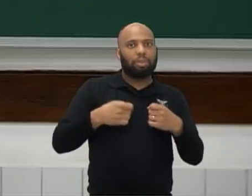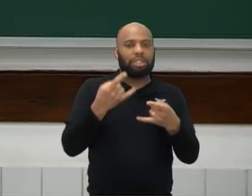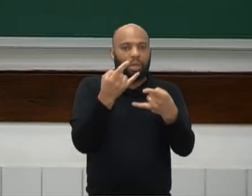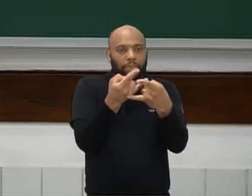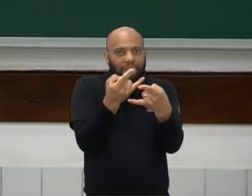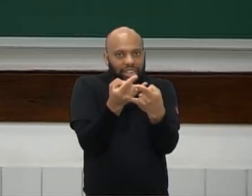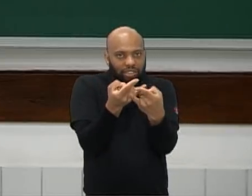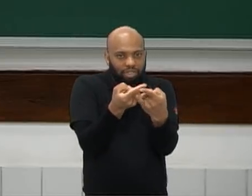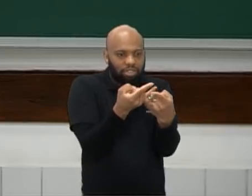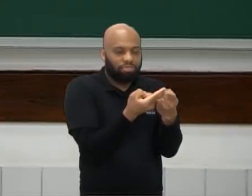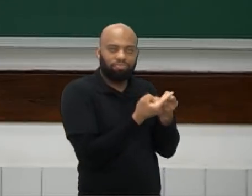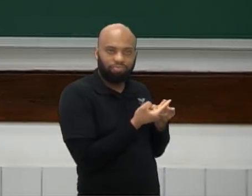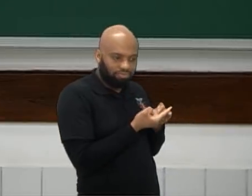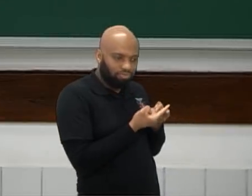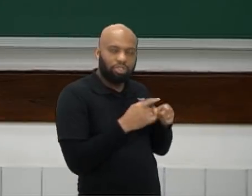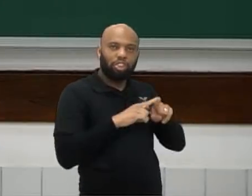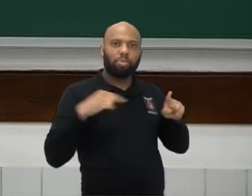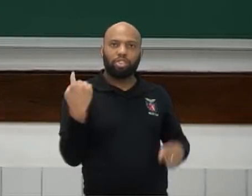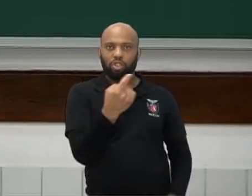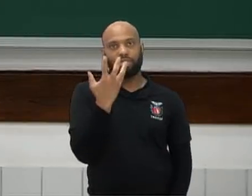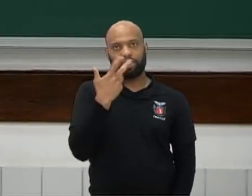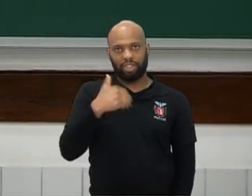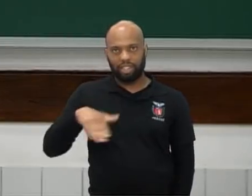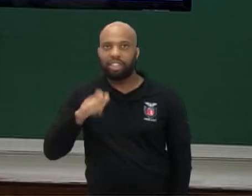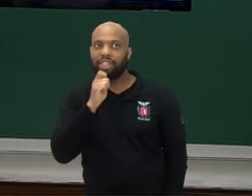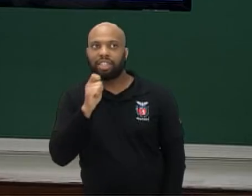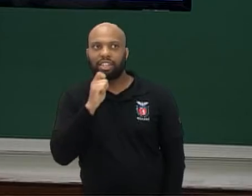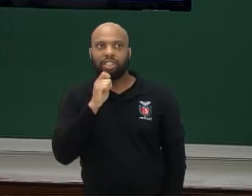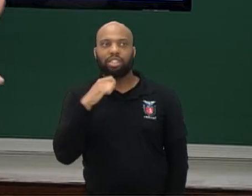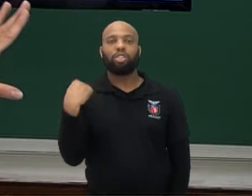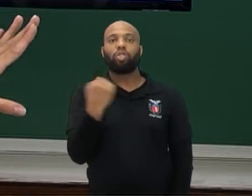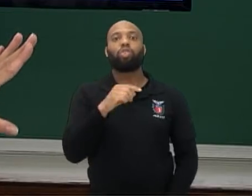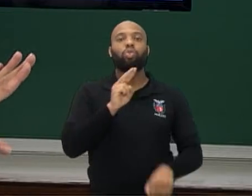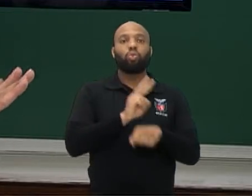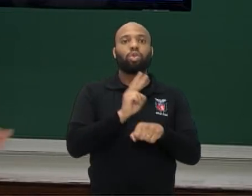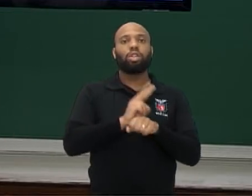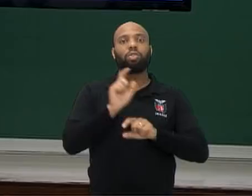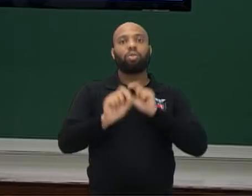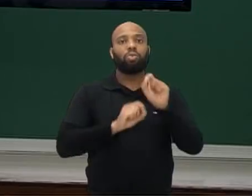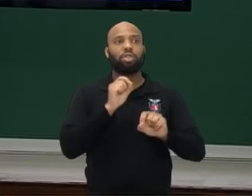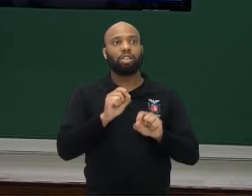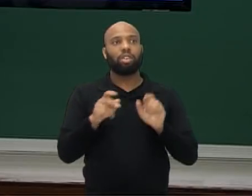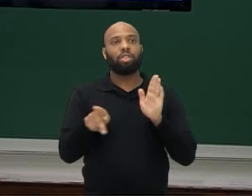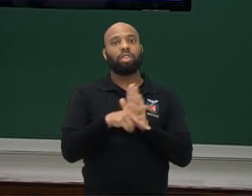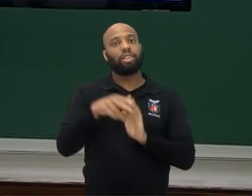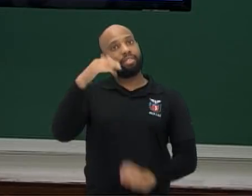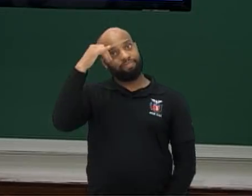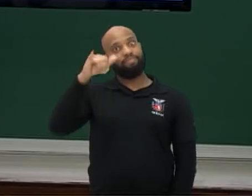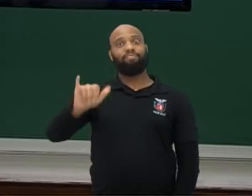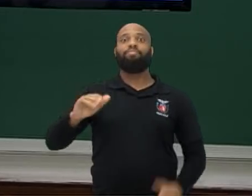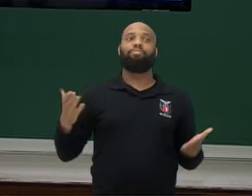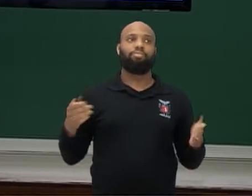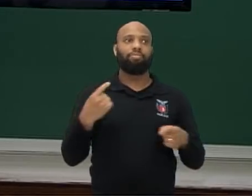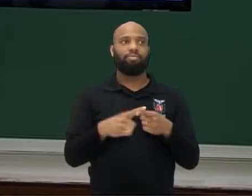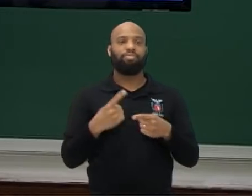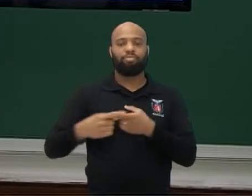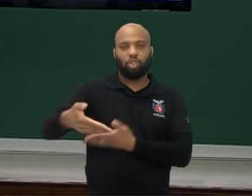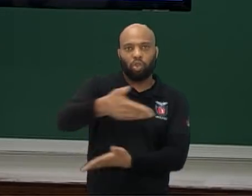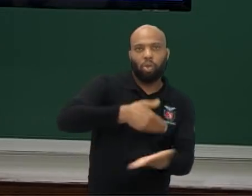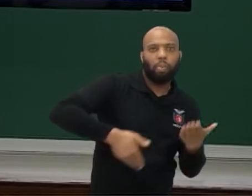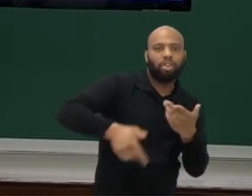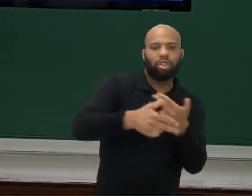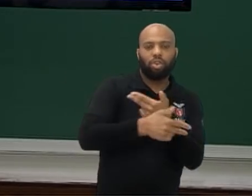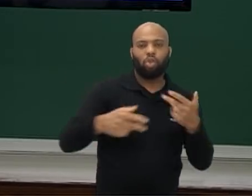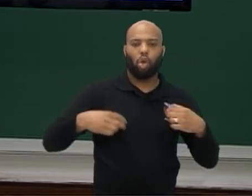sexual. Como somos ainda crianças, a nossa prevenção aqui é evitar, né, pessoal, o compartilhamento